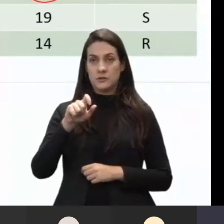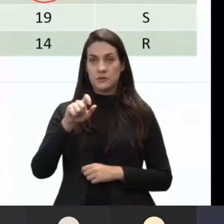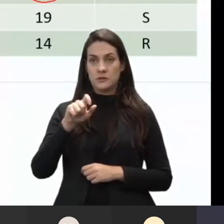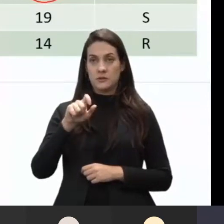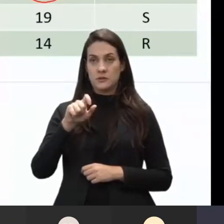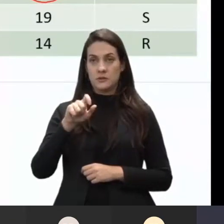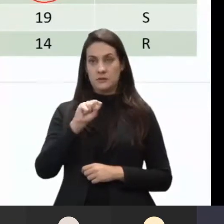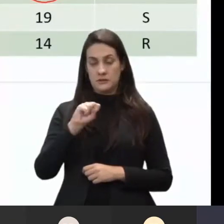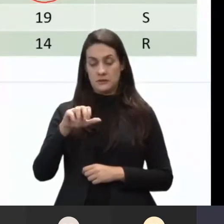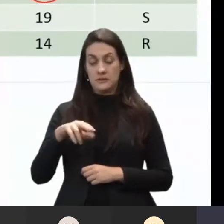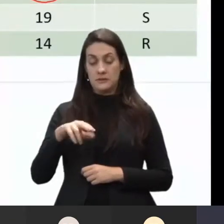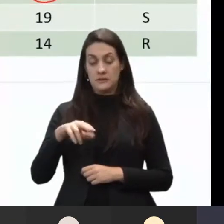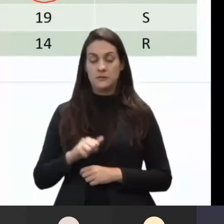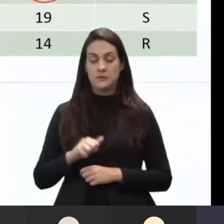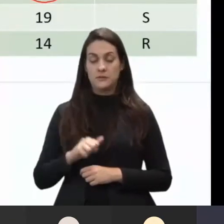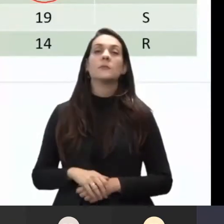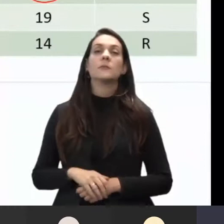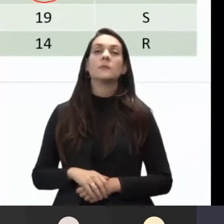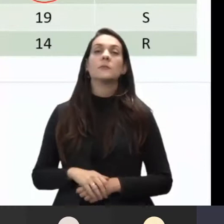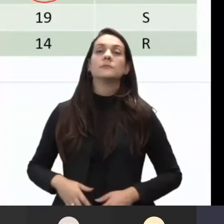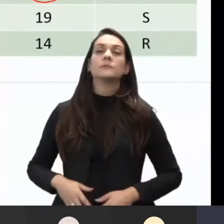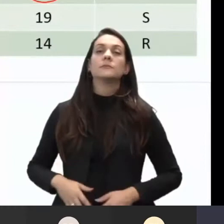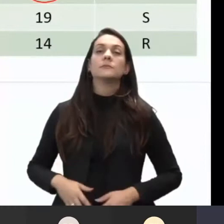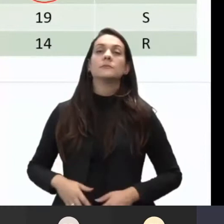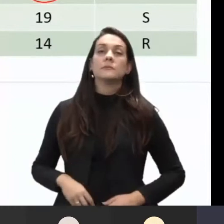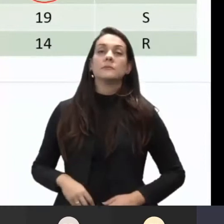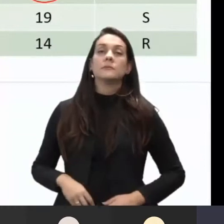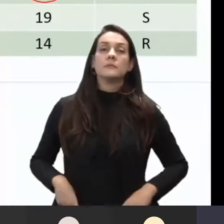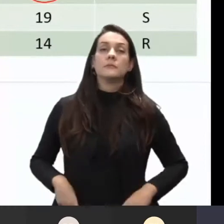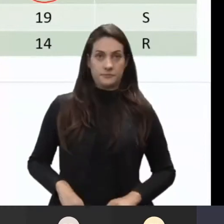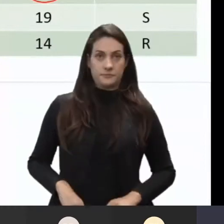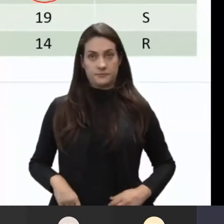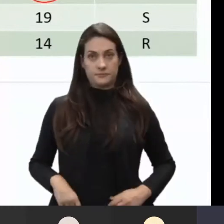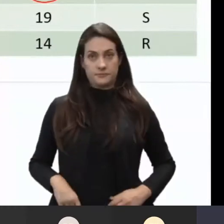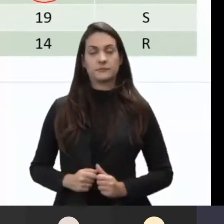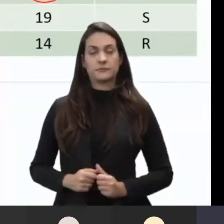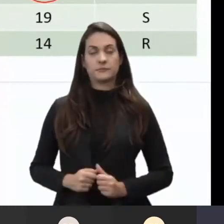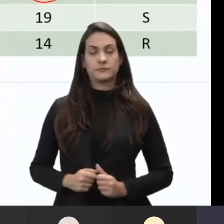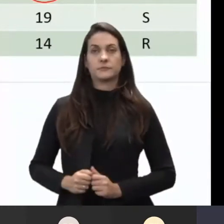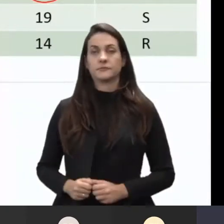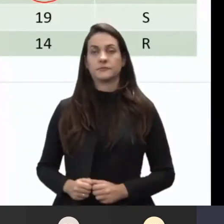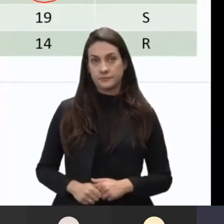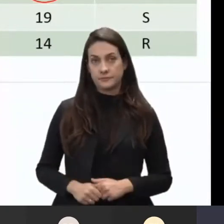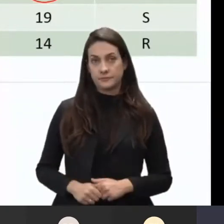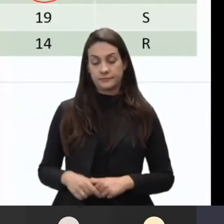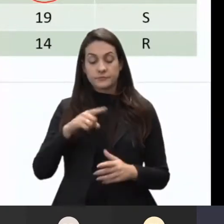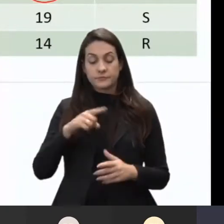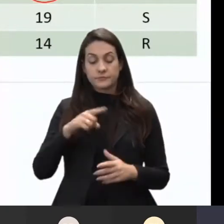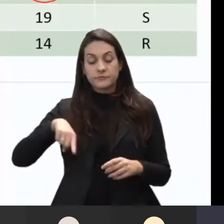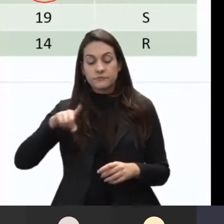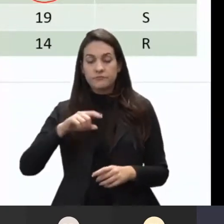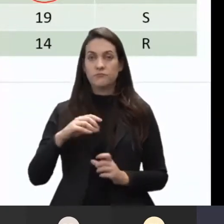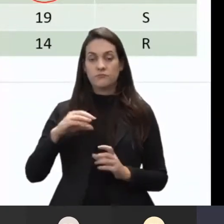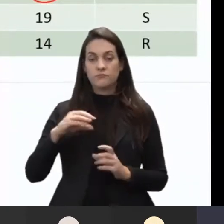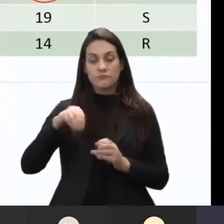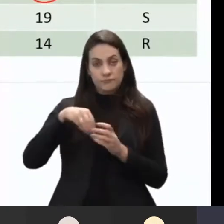concentração aqui maior de micro-organismos. Então, ele conseguiu difundir pelo